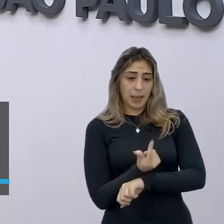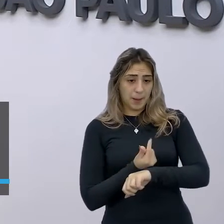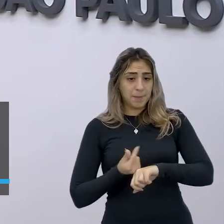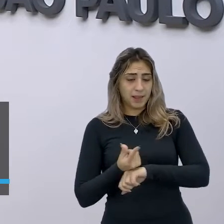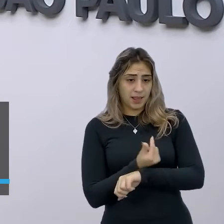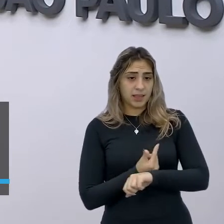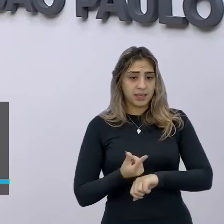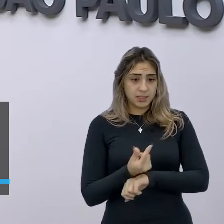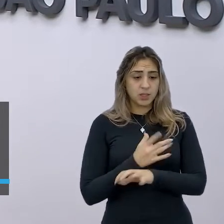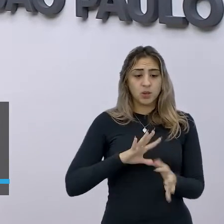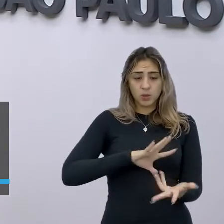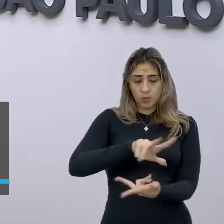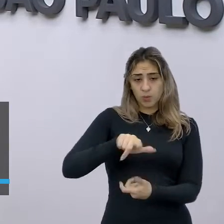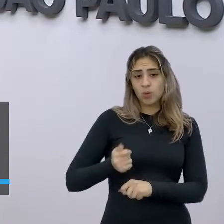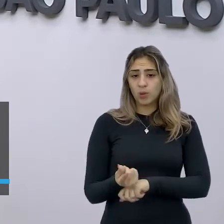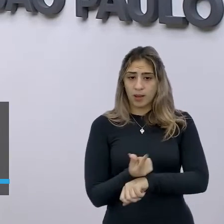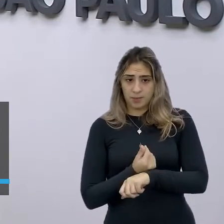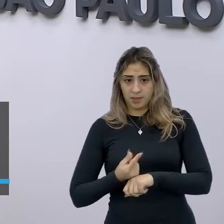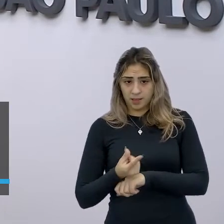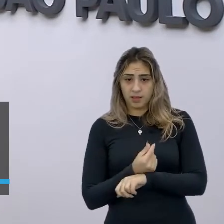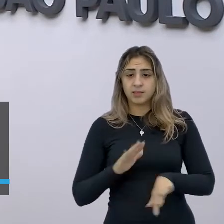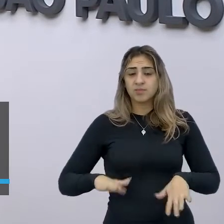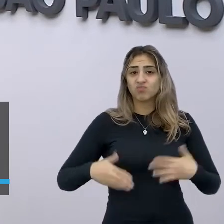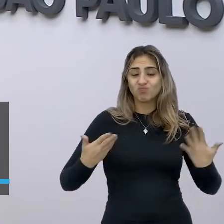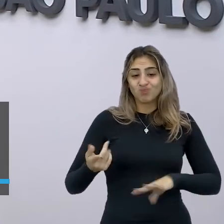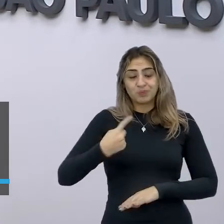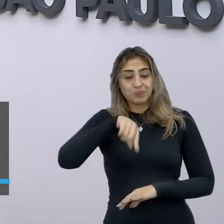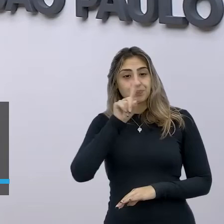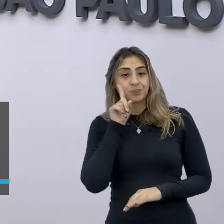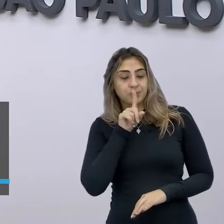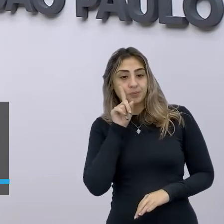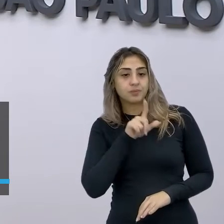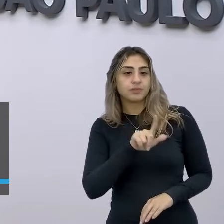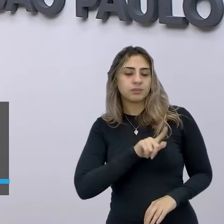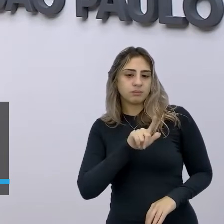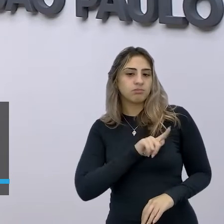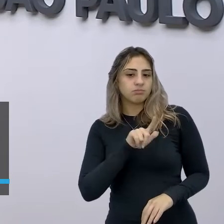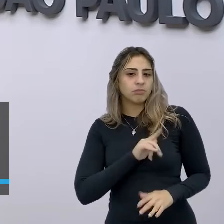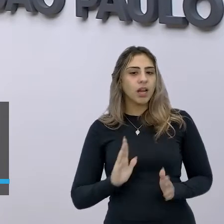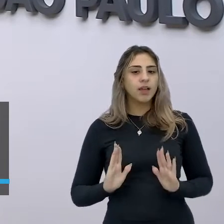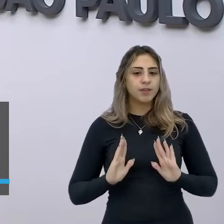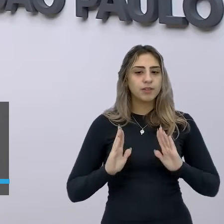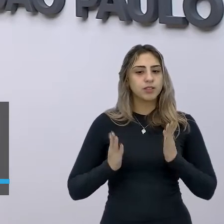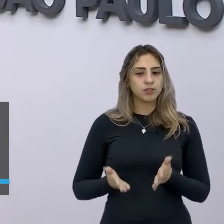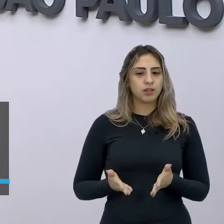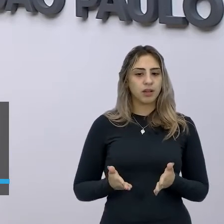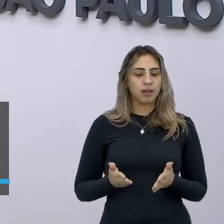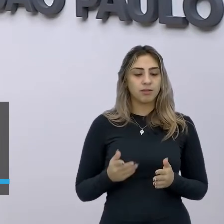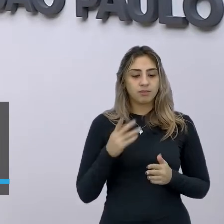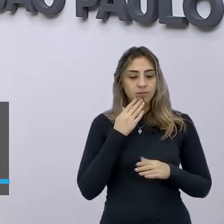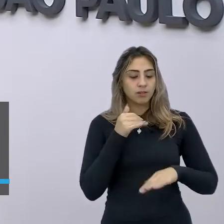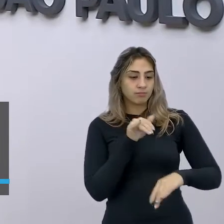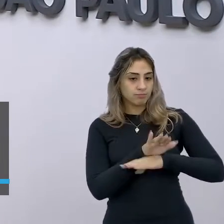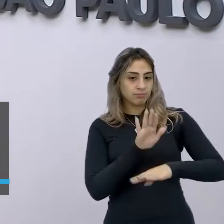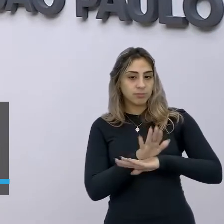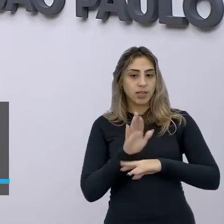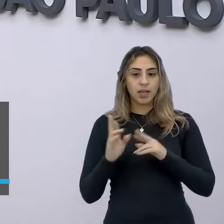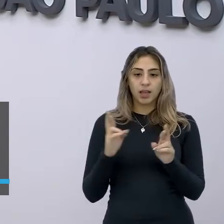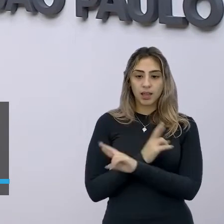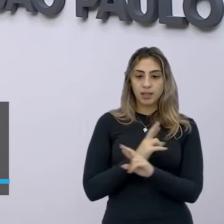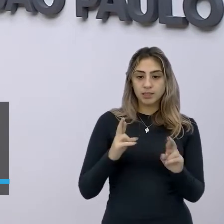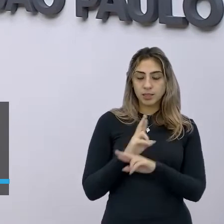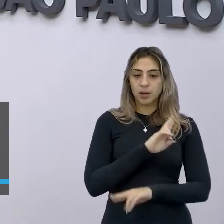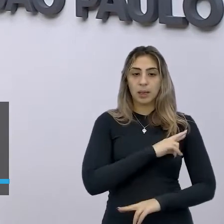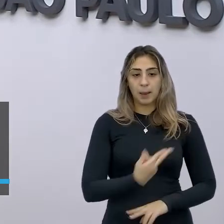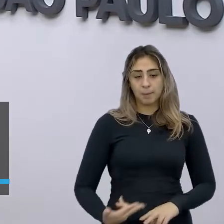capitalista, né, do mundo capitalista. Então, os Estados Unidos ele teve ele foi favorecido em relação, por exemplo, à